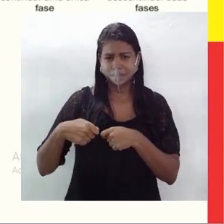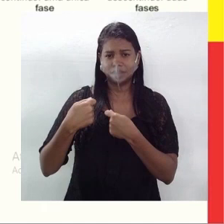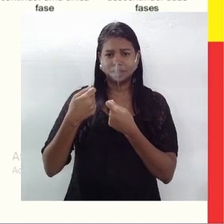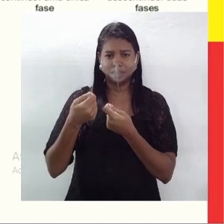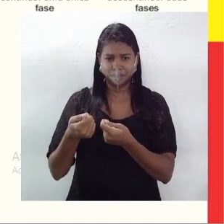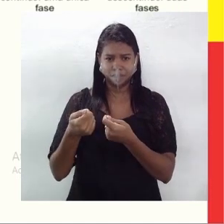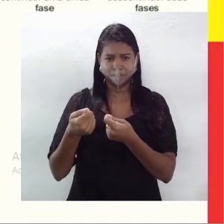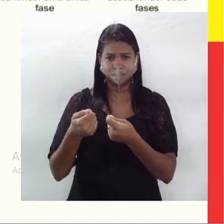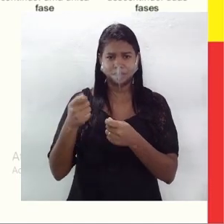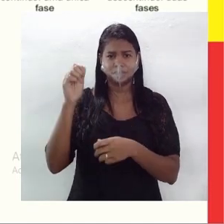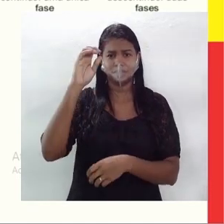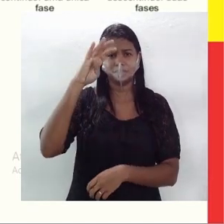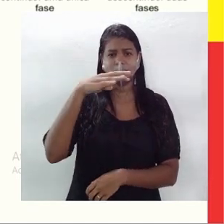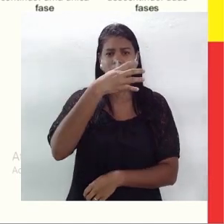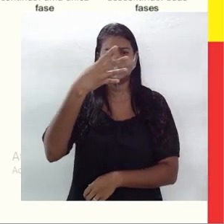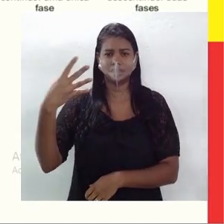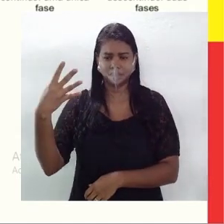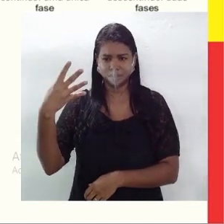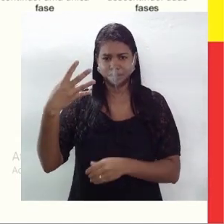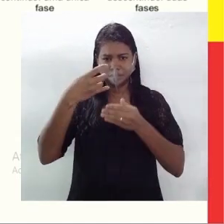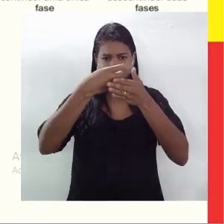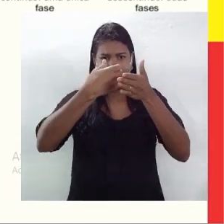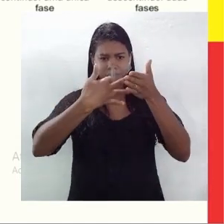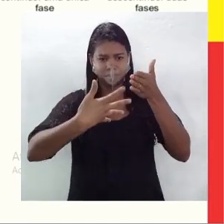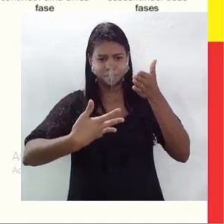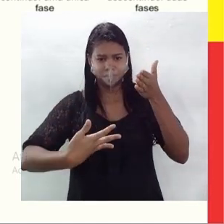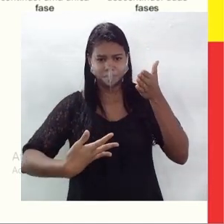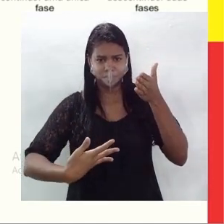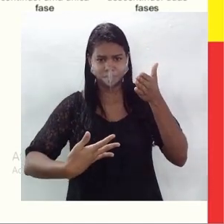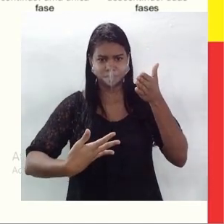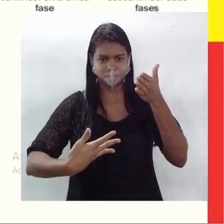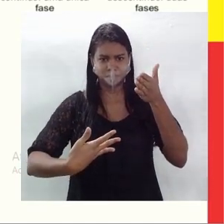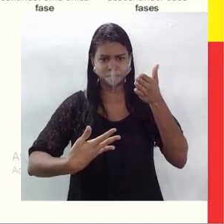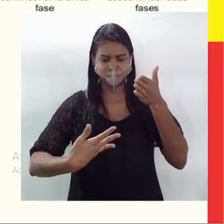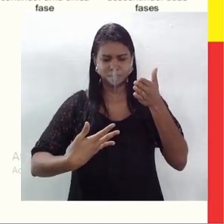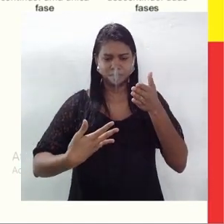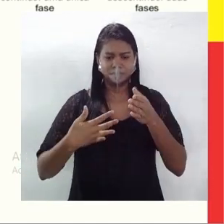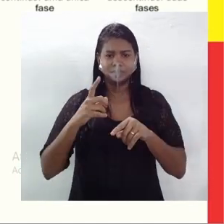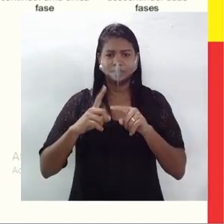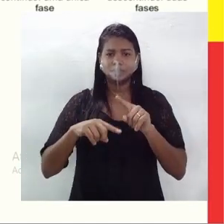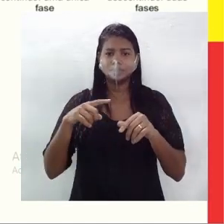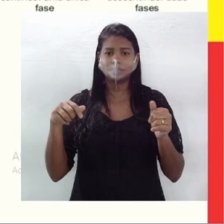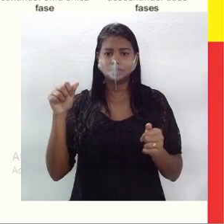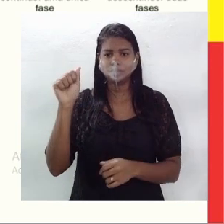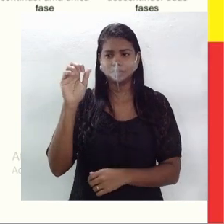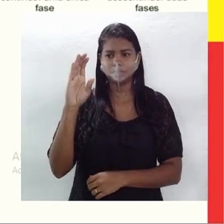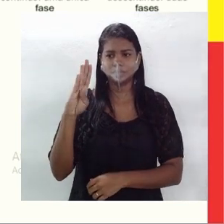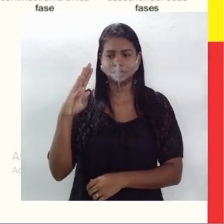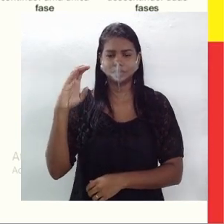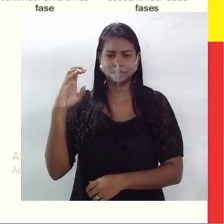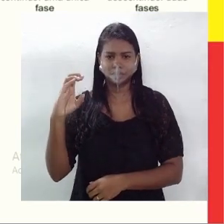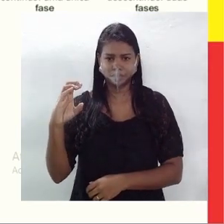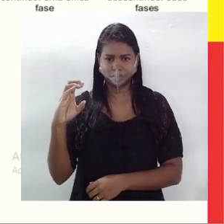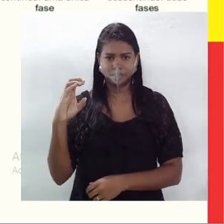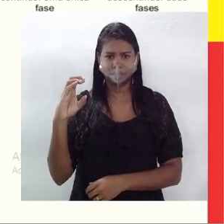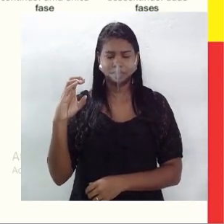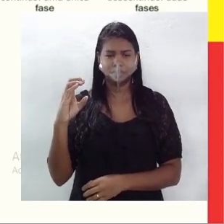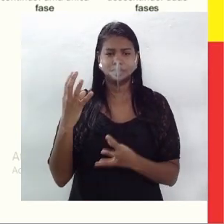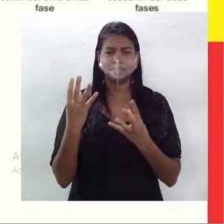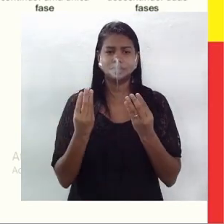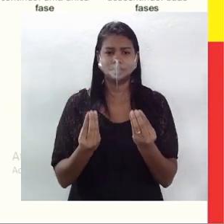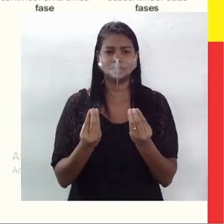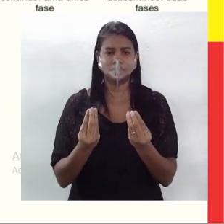na tabela abaixo e classifique as substâncias A, B e C